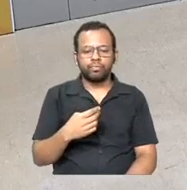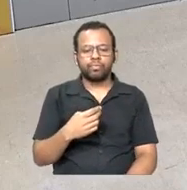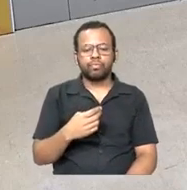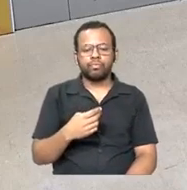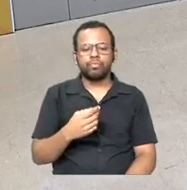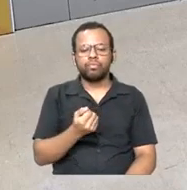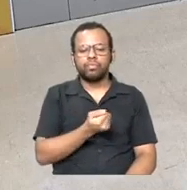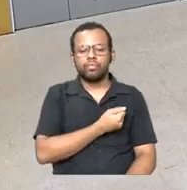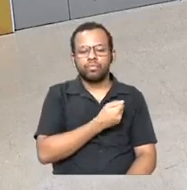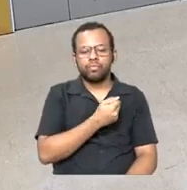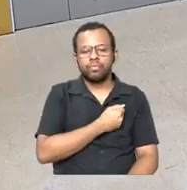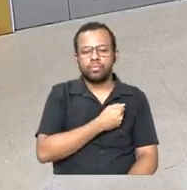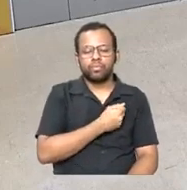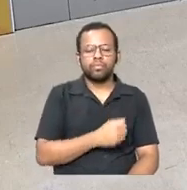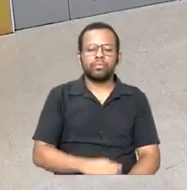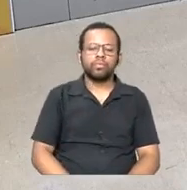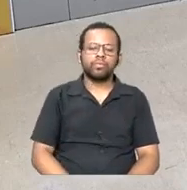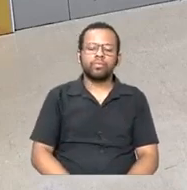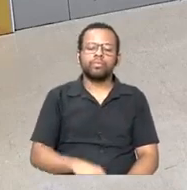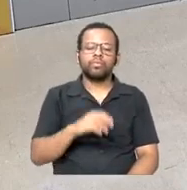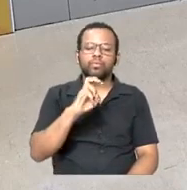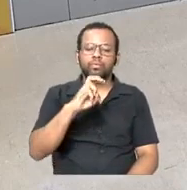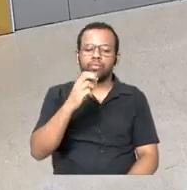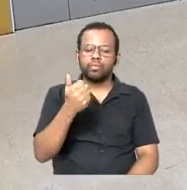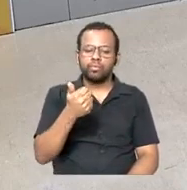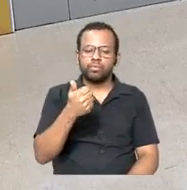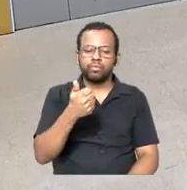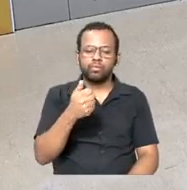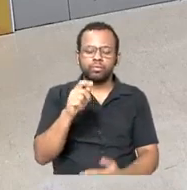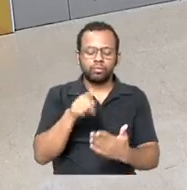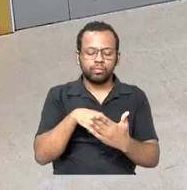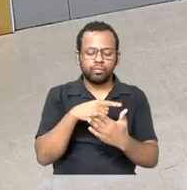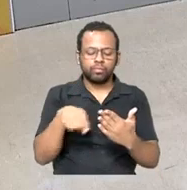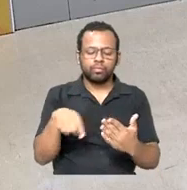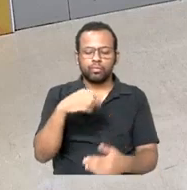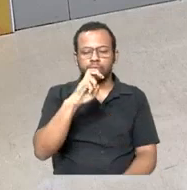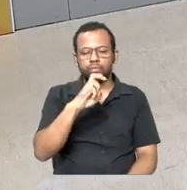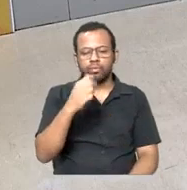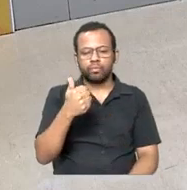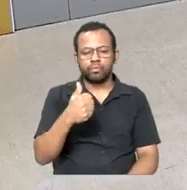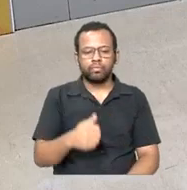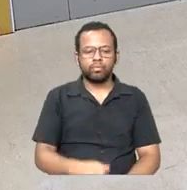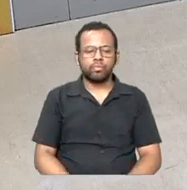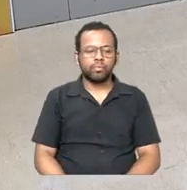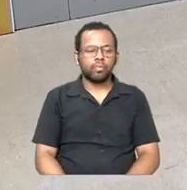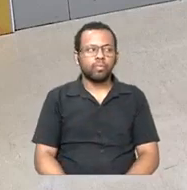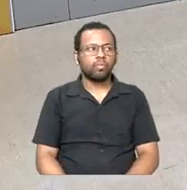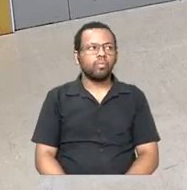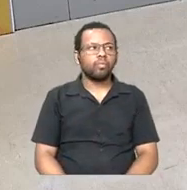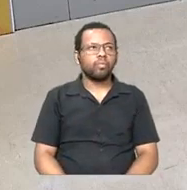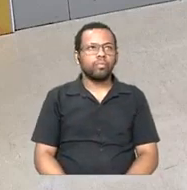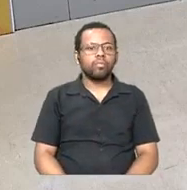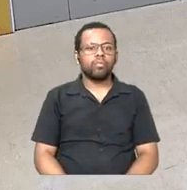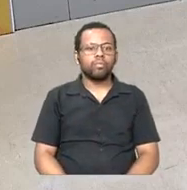34 subiu sobe também número 51 51 51